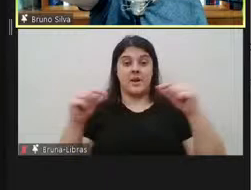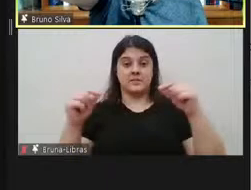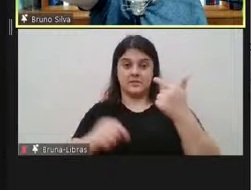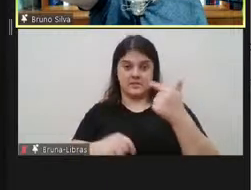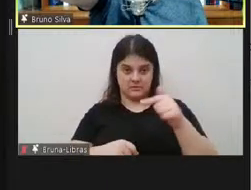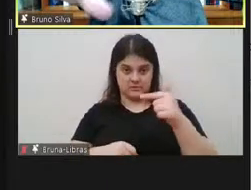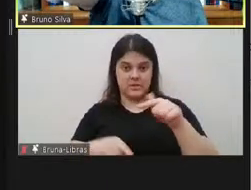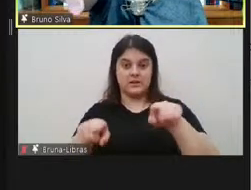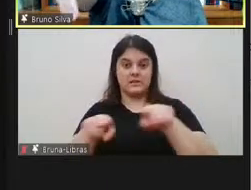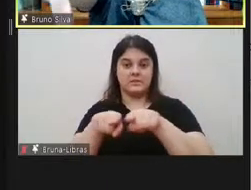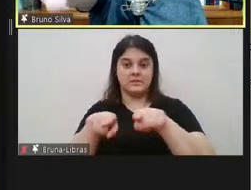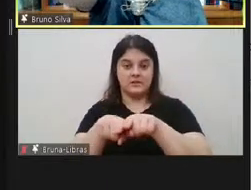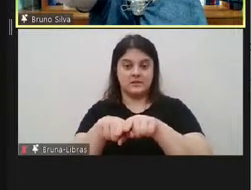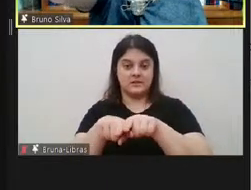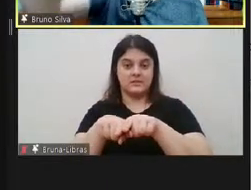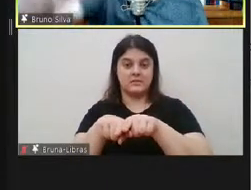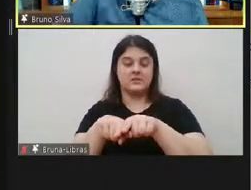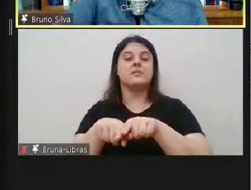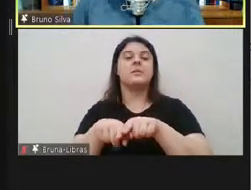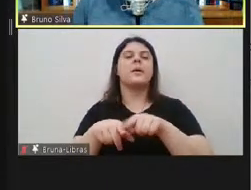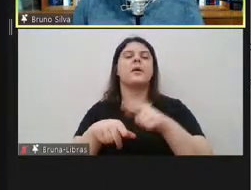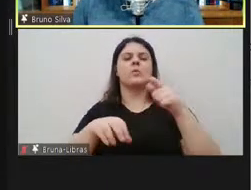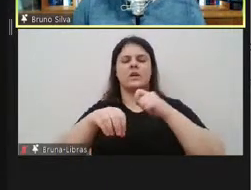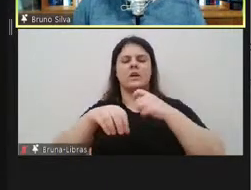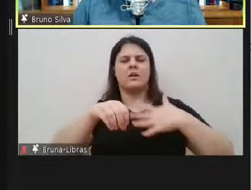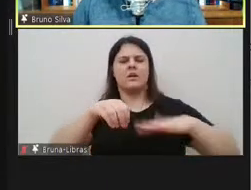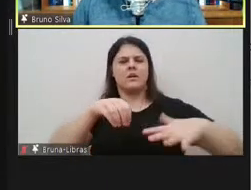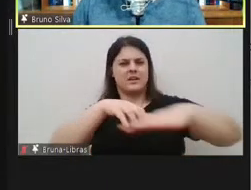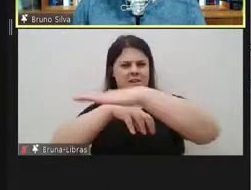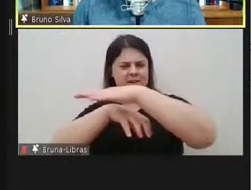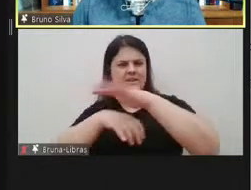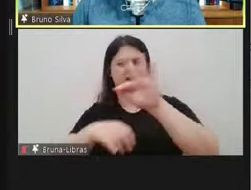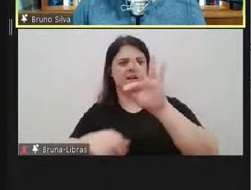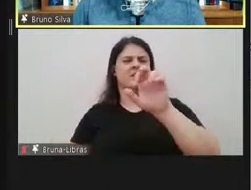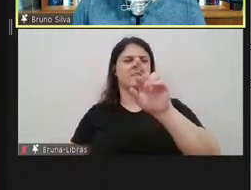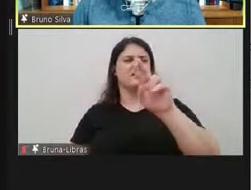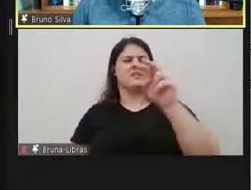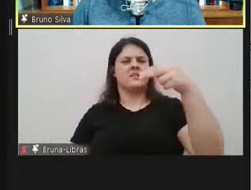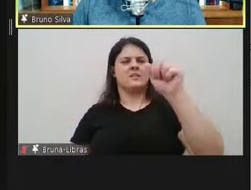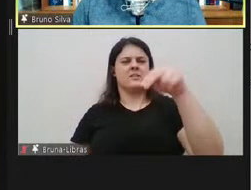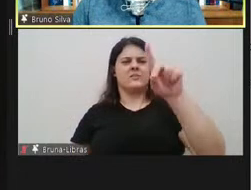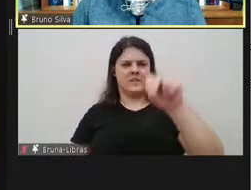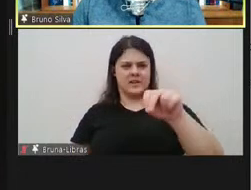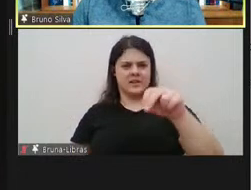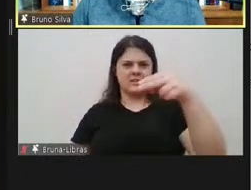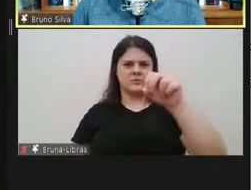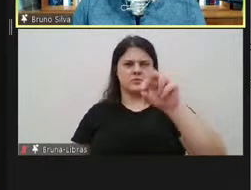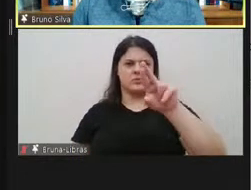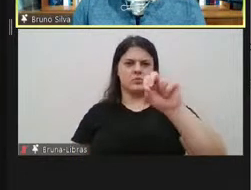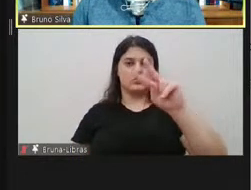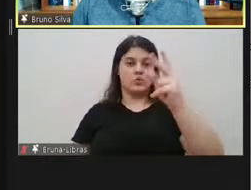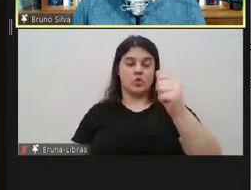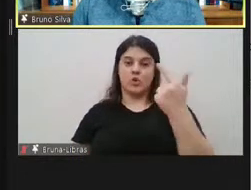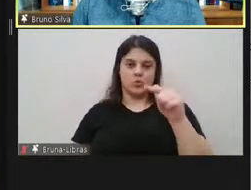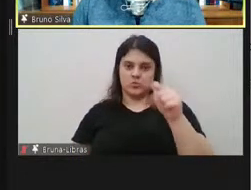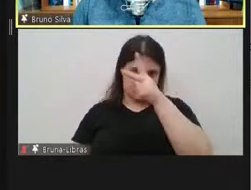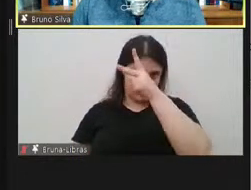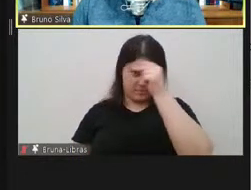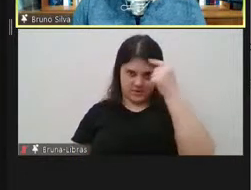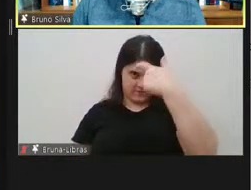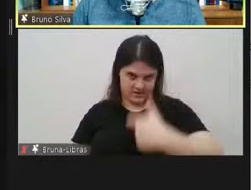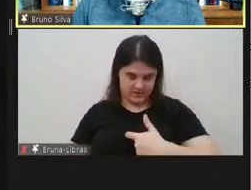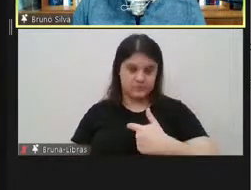Fernando de Noronha é que também é o município é administrado pela Magna em 5.568 prefeitos mais